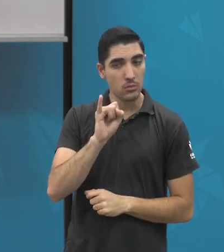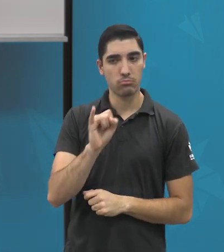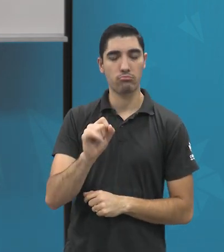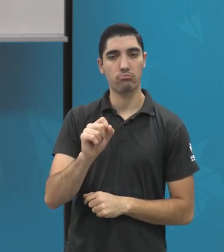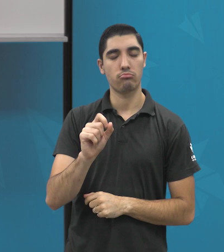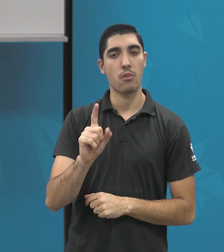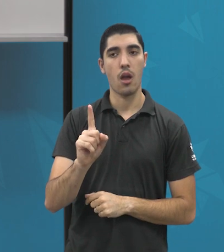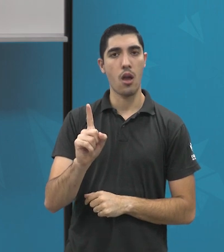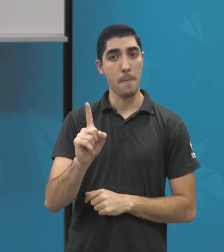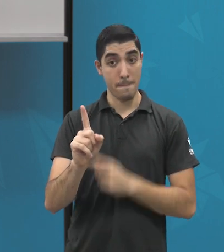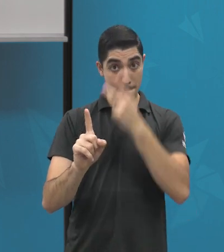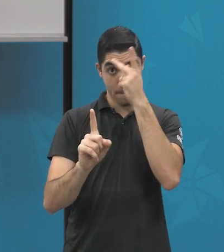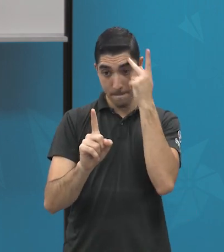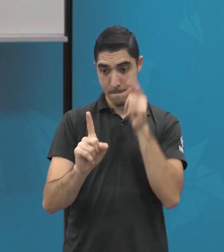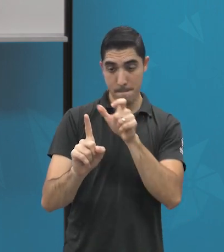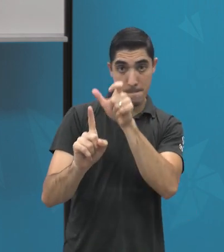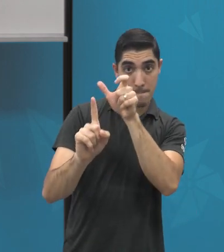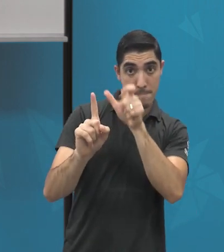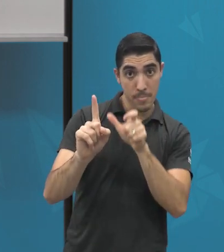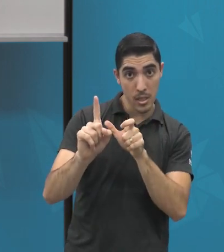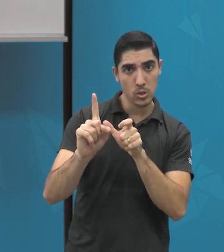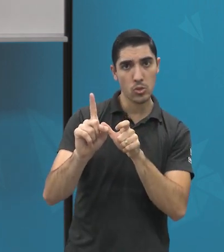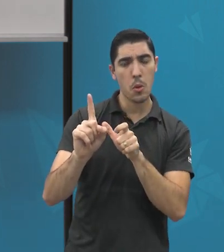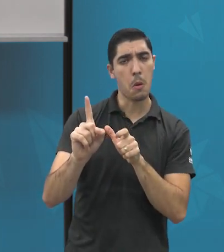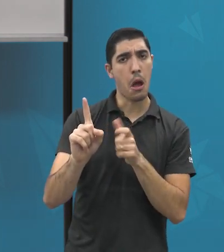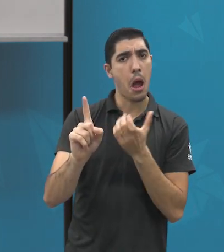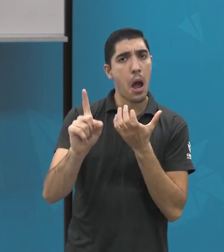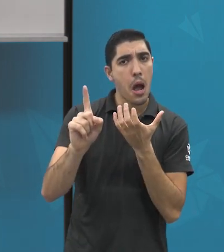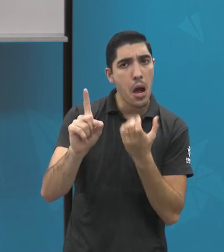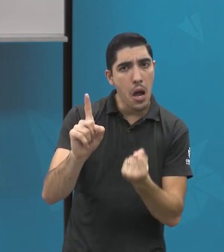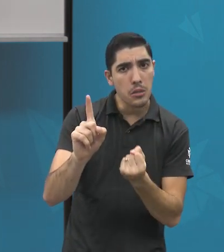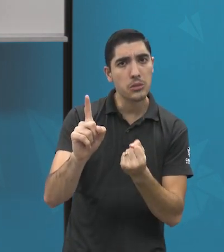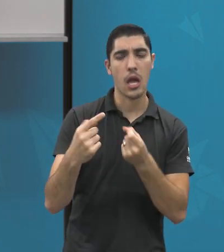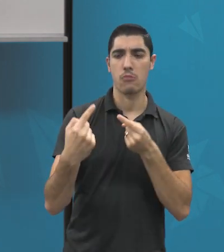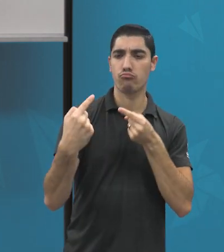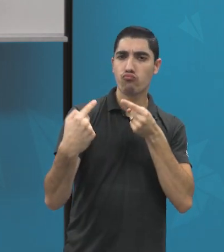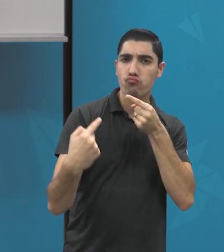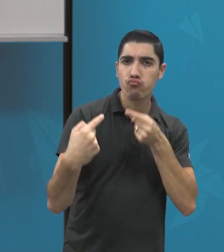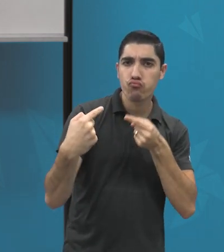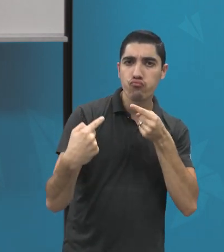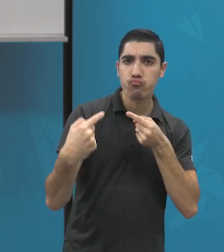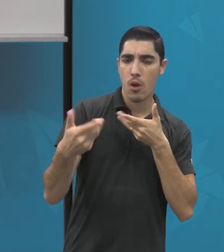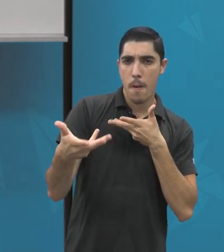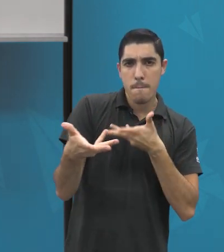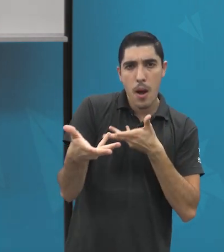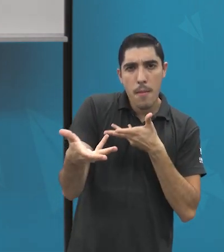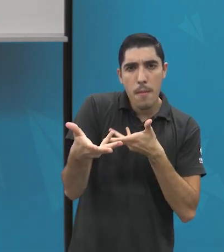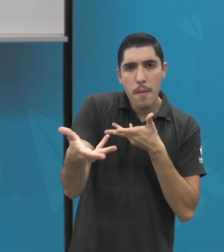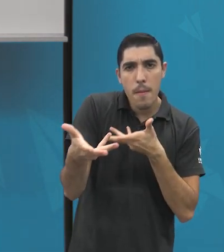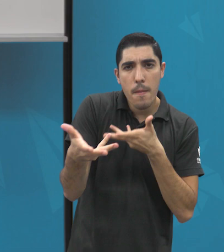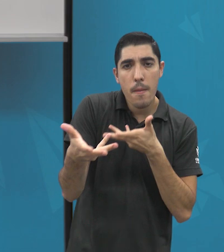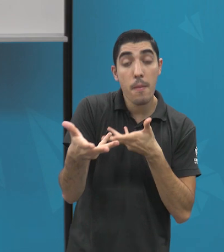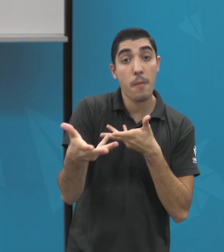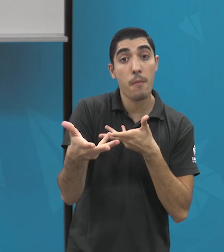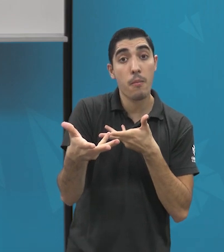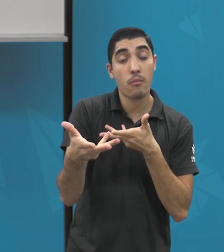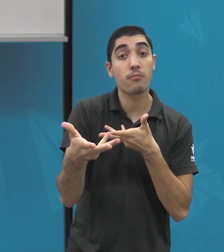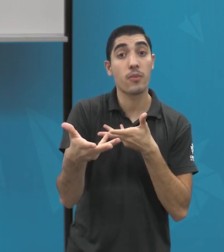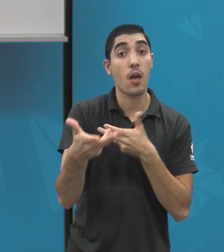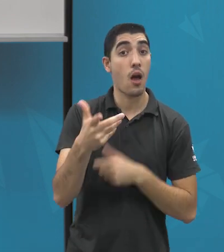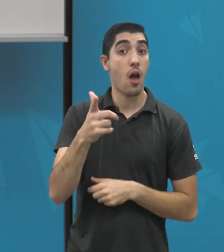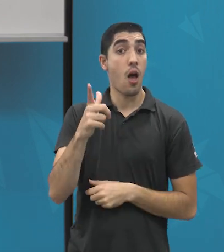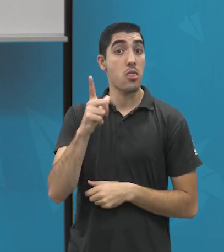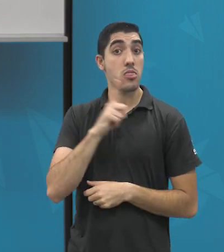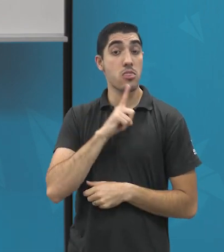encontra pessoas que são receptivas a esse tipo de situação, nós